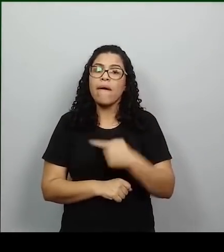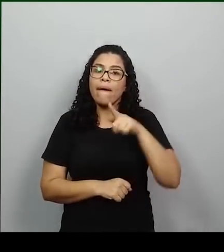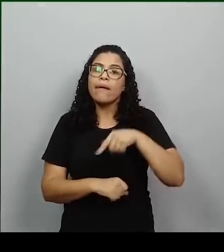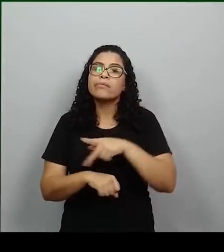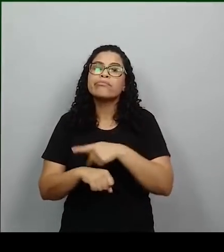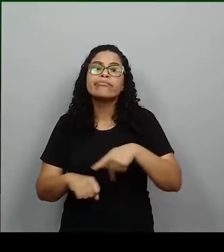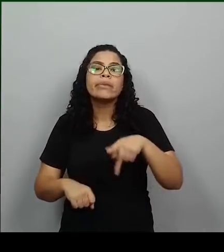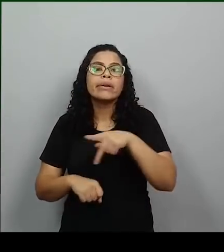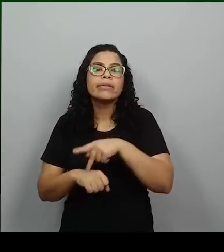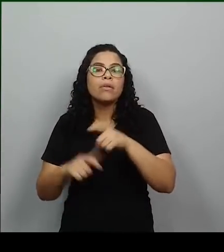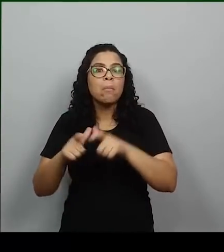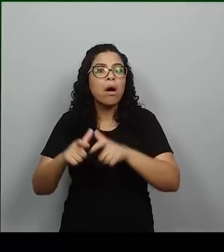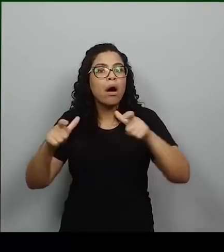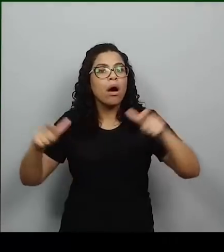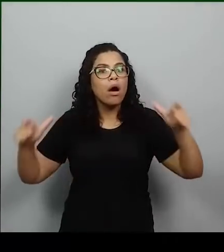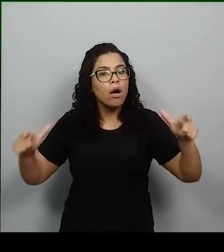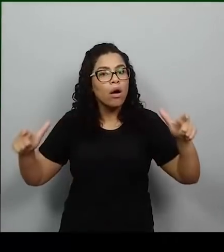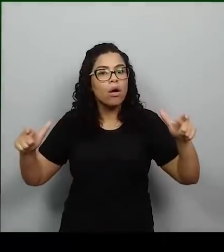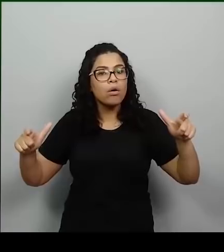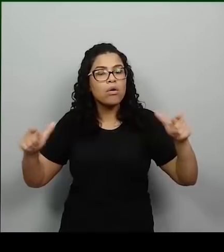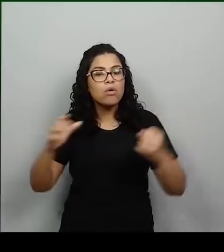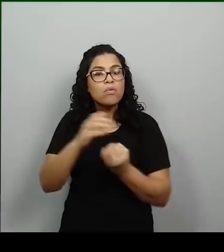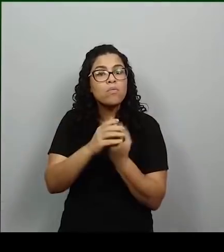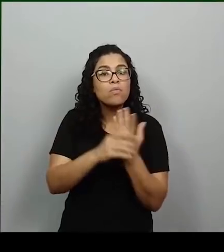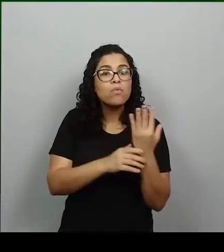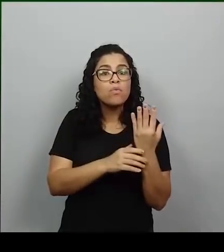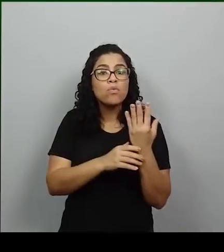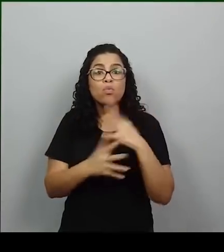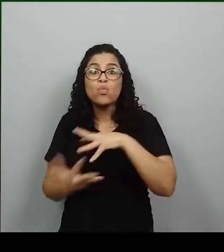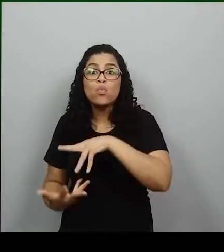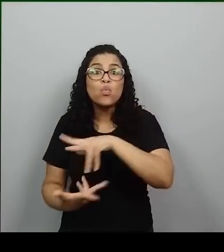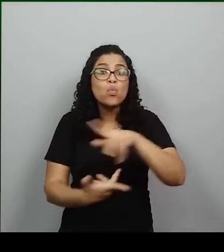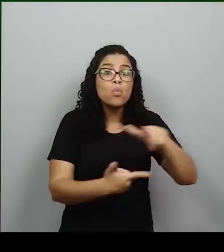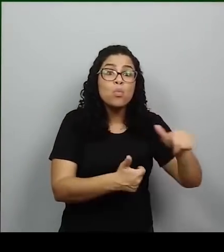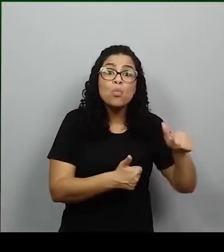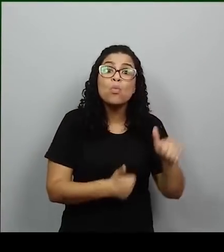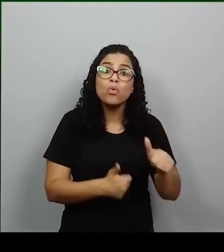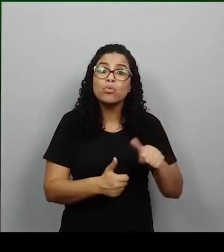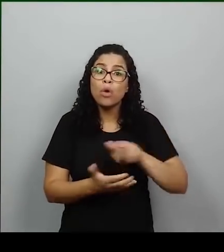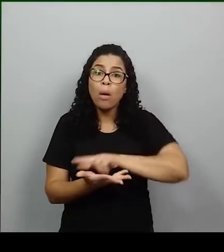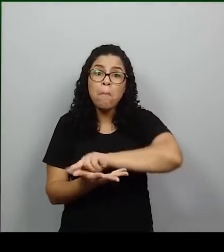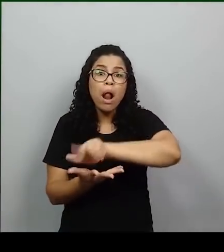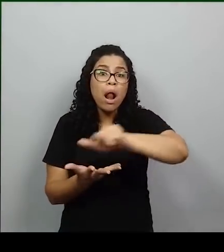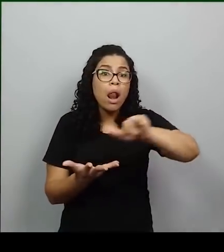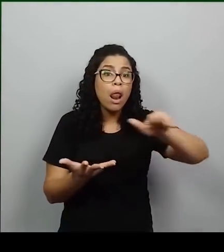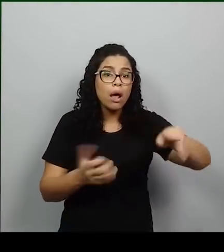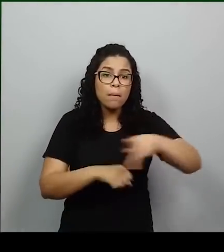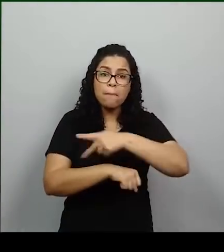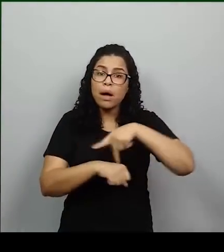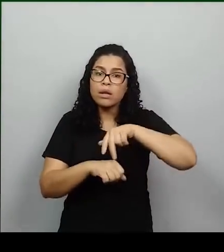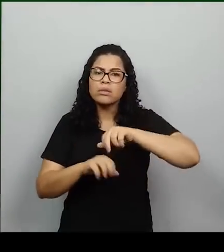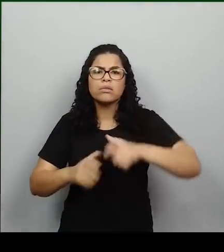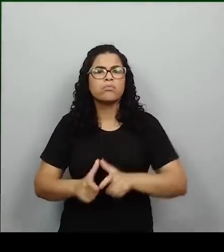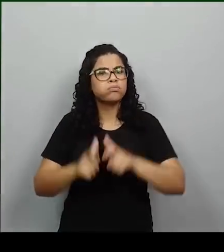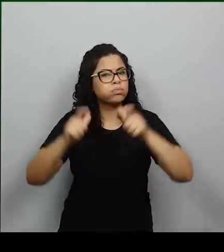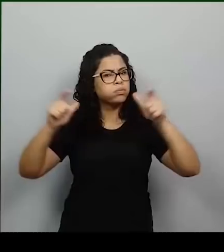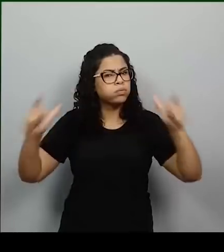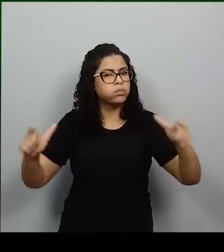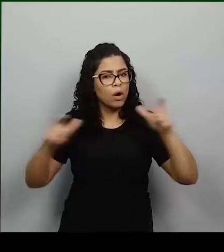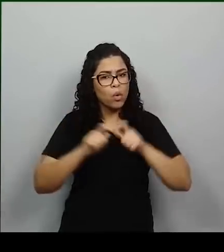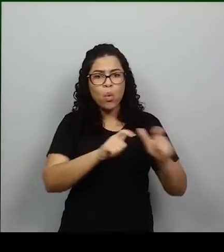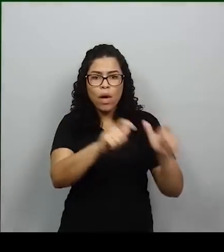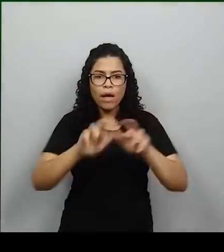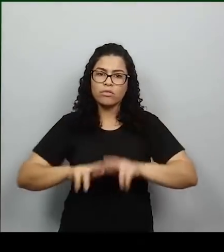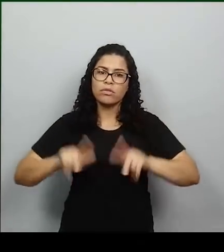que tem o maior número de plantas diferentes do mundo. O nosso país é um país muito grande, que tem regiões muito